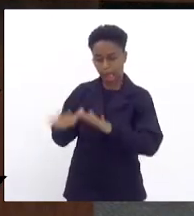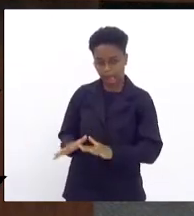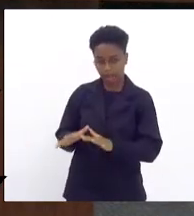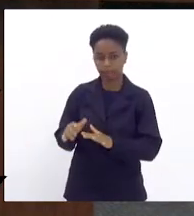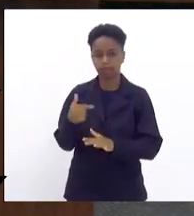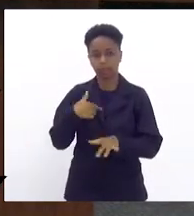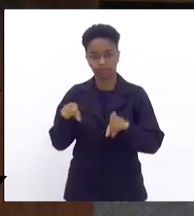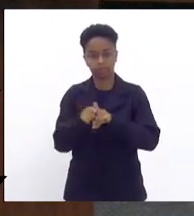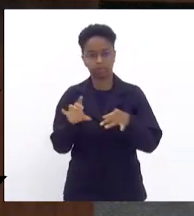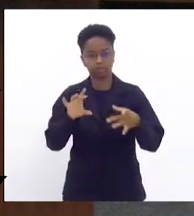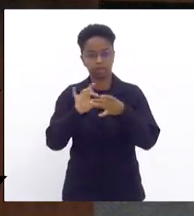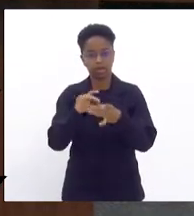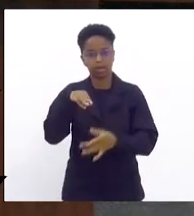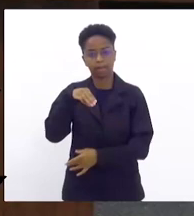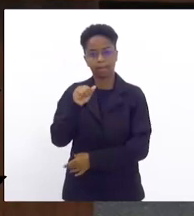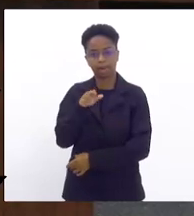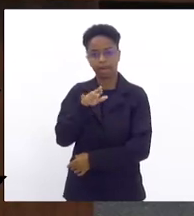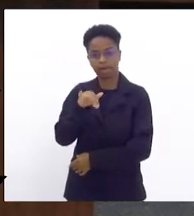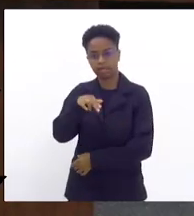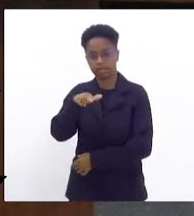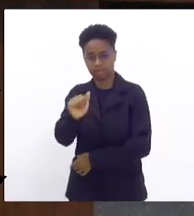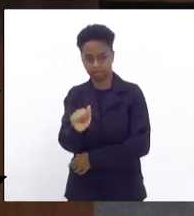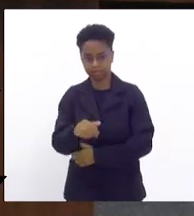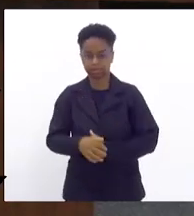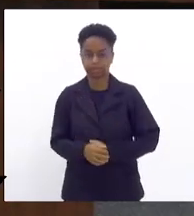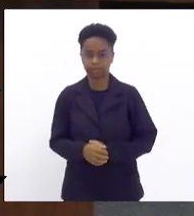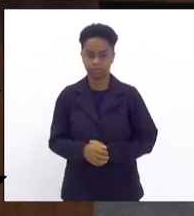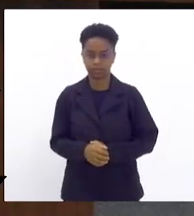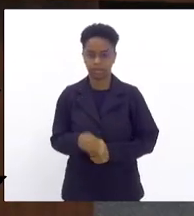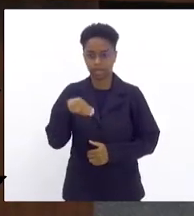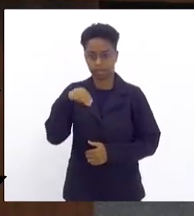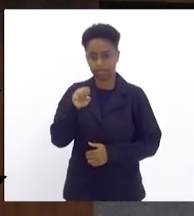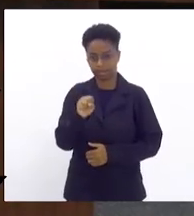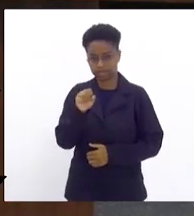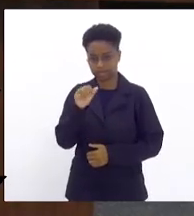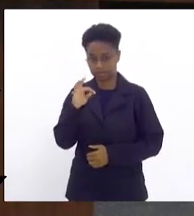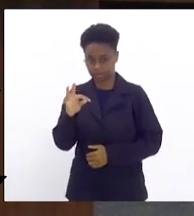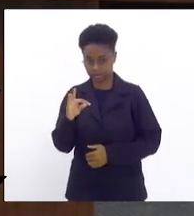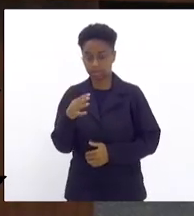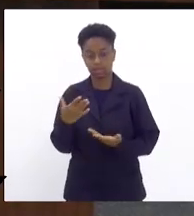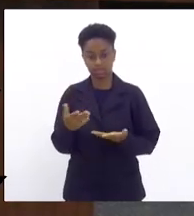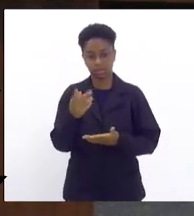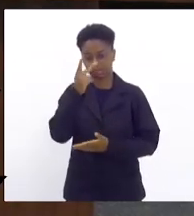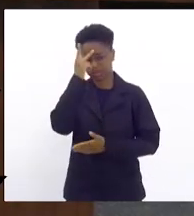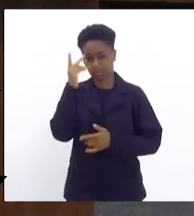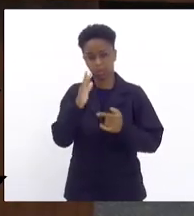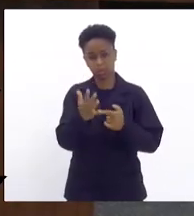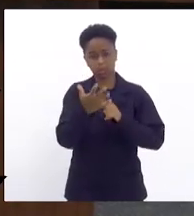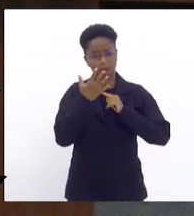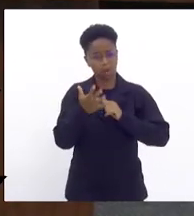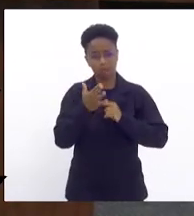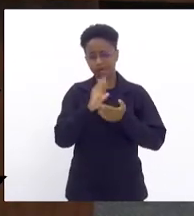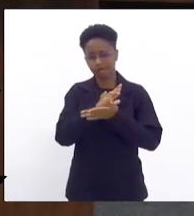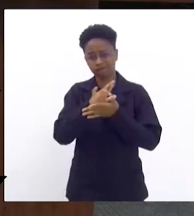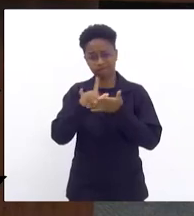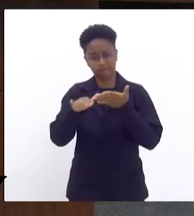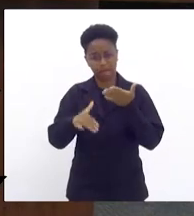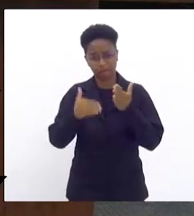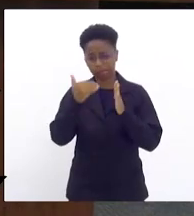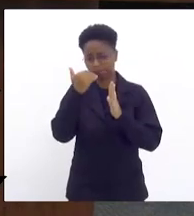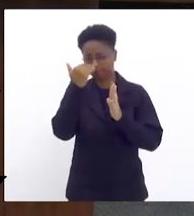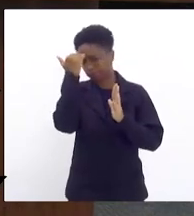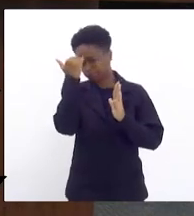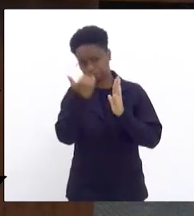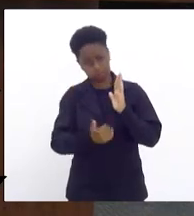da Marina, do MST, e vem chegado para a gente, né, vários tipos de violações aí da Águas do Rio,